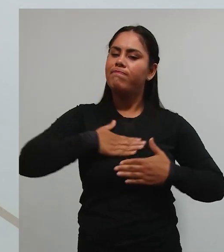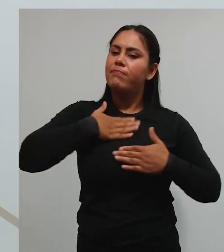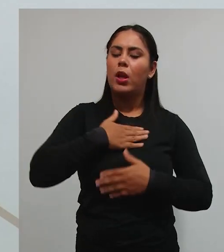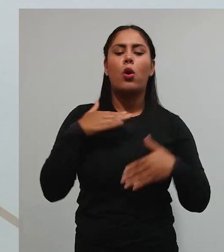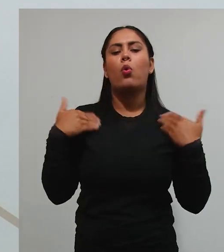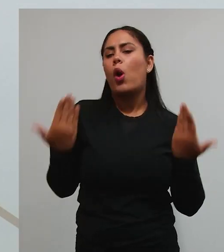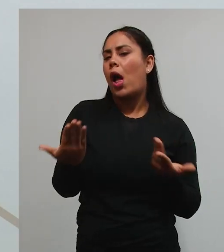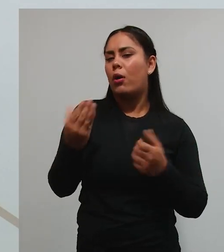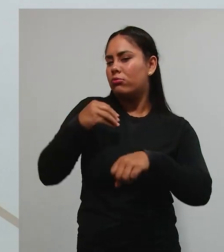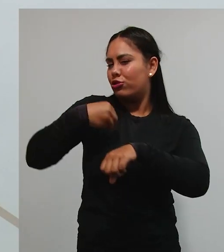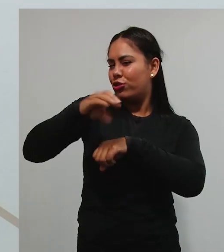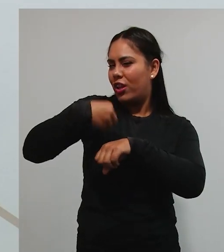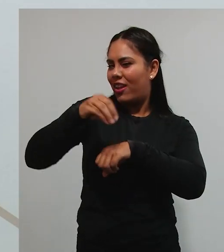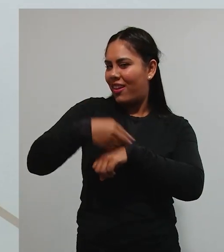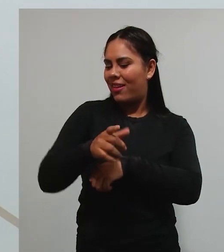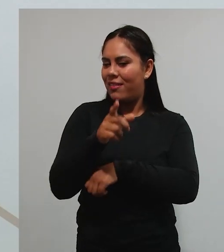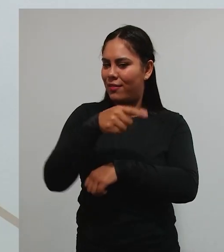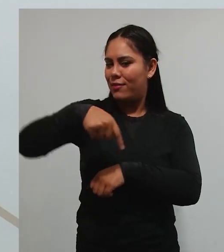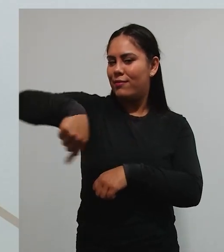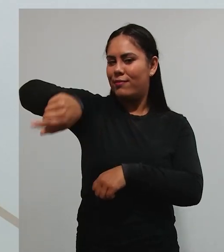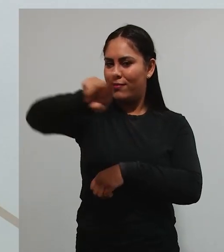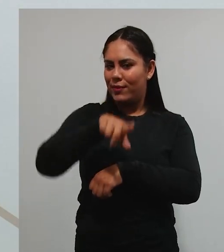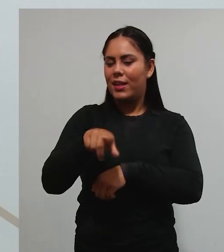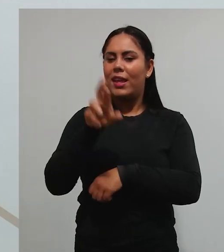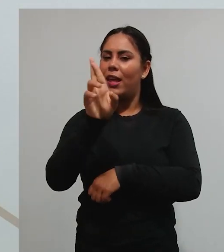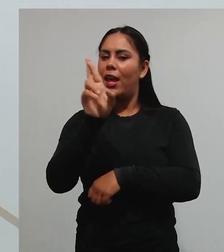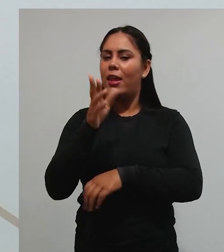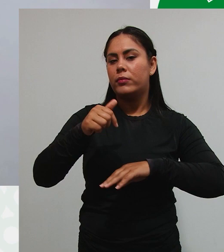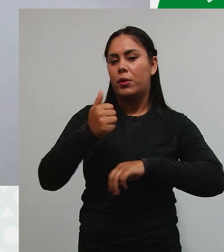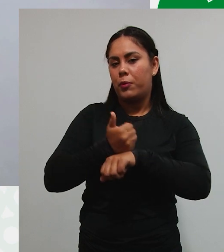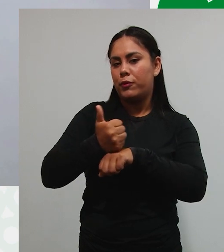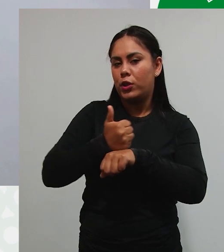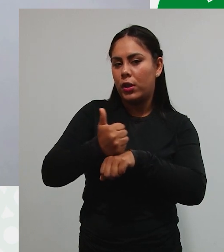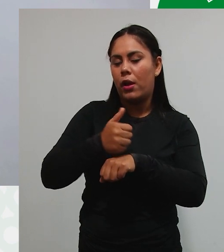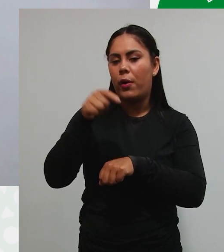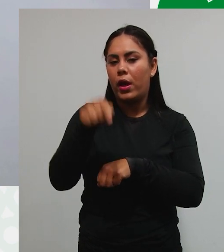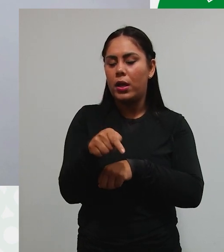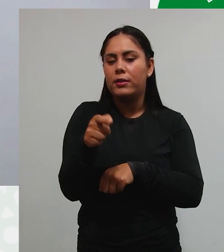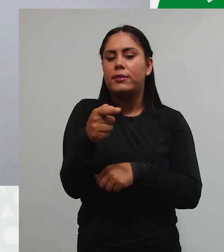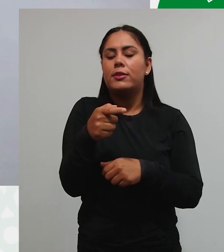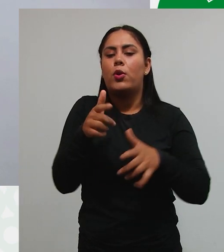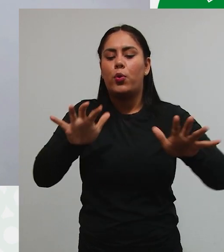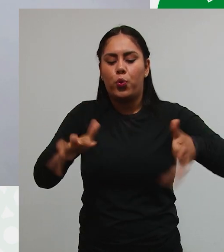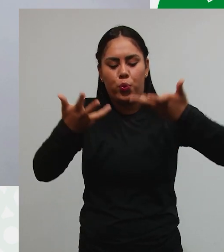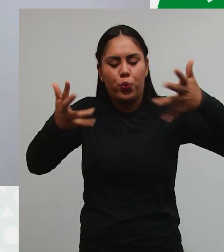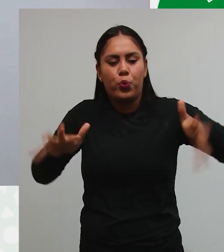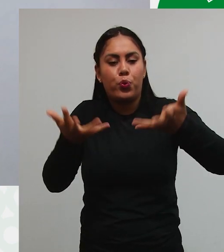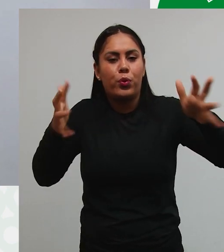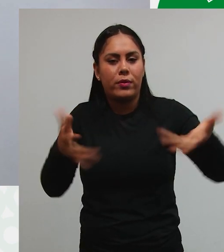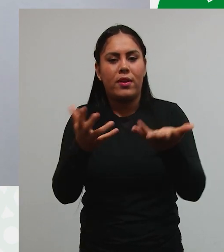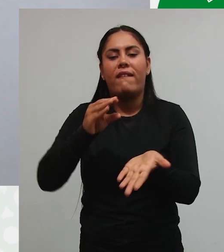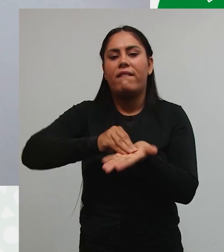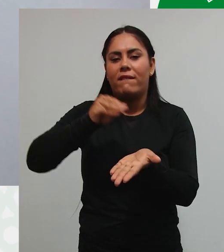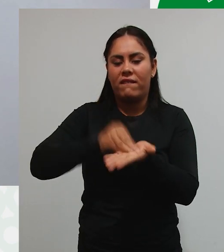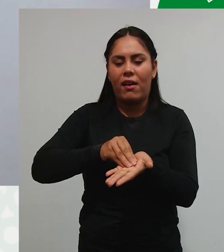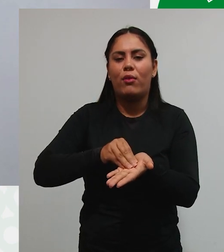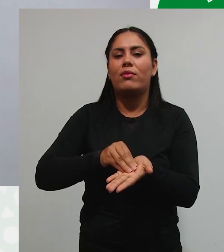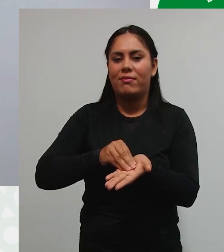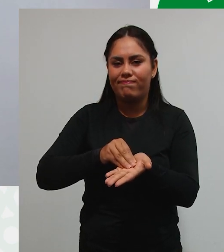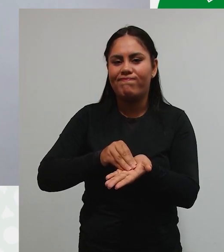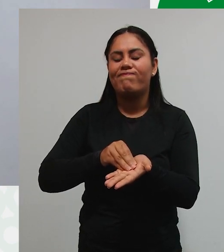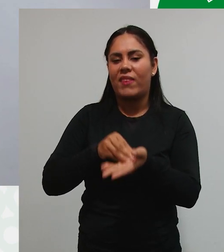experiências faz, né, a gente crescer muito. Esse é um ponto importante, você trocar experiências com outros